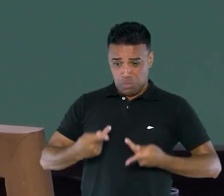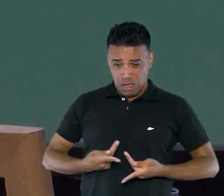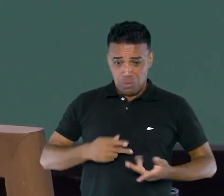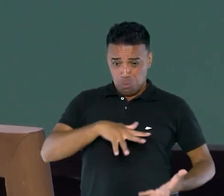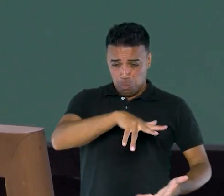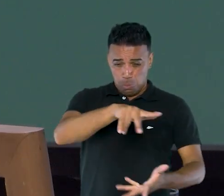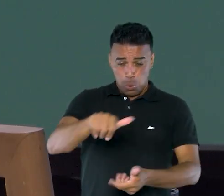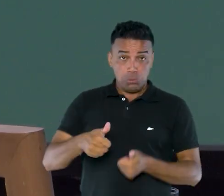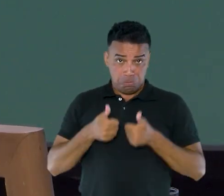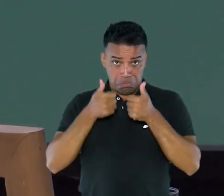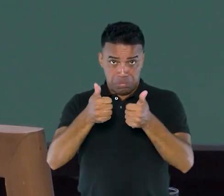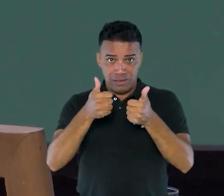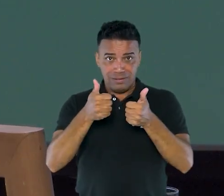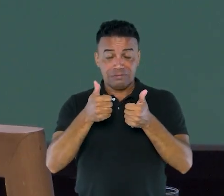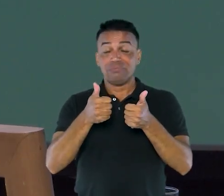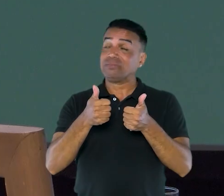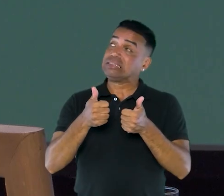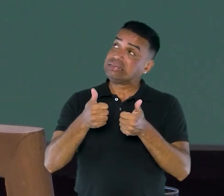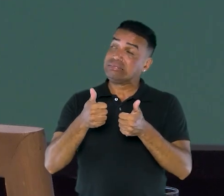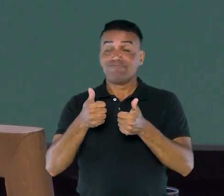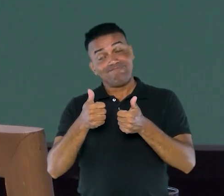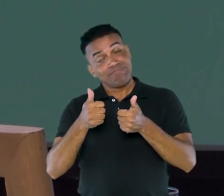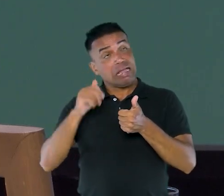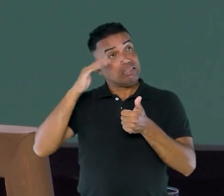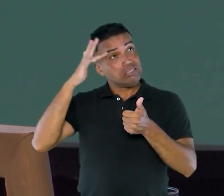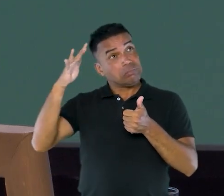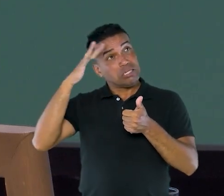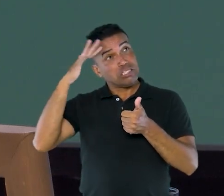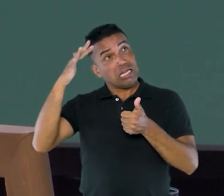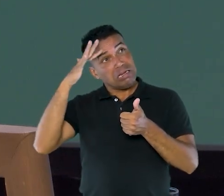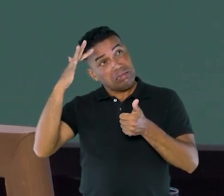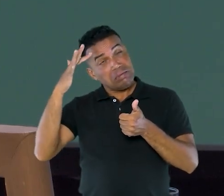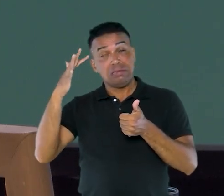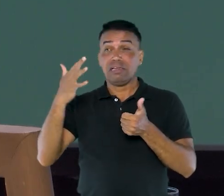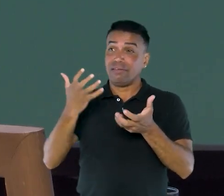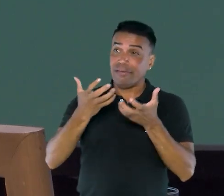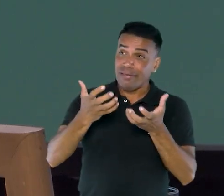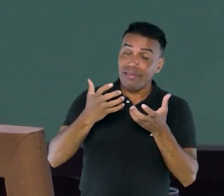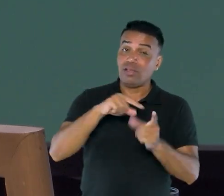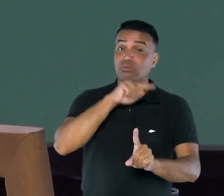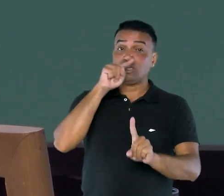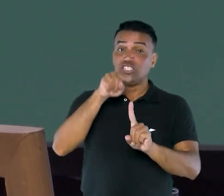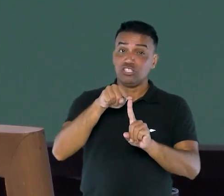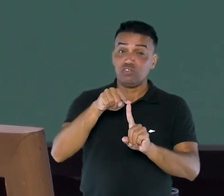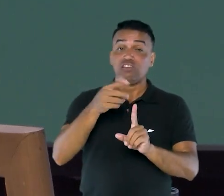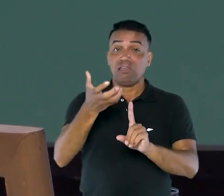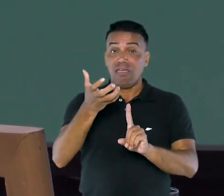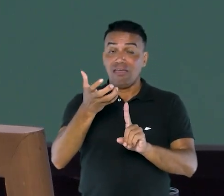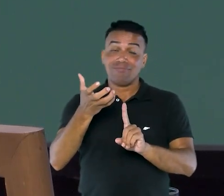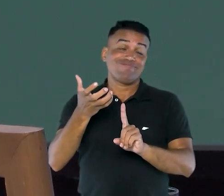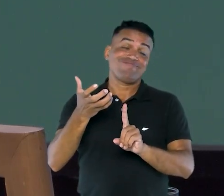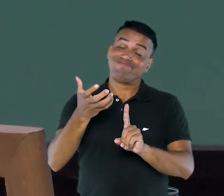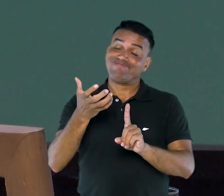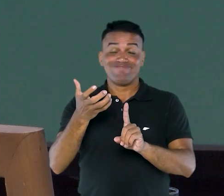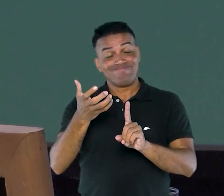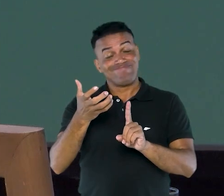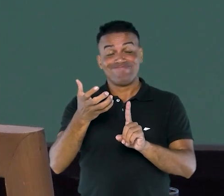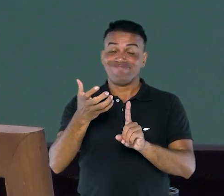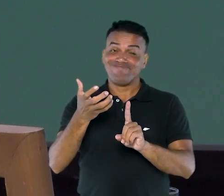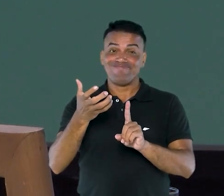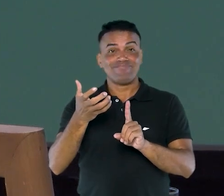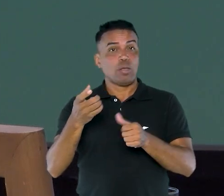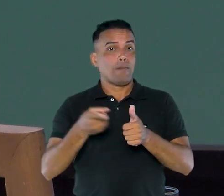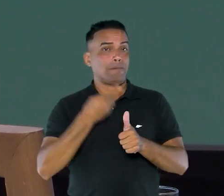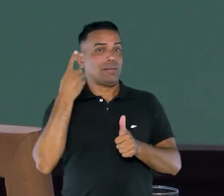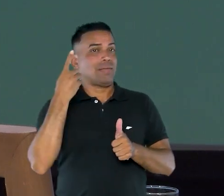não tanto quanto a gente imaginaria, ou desejaria, ou até mereceria.